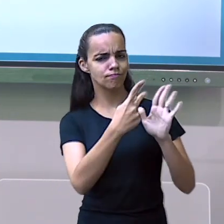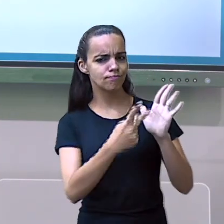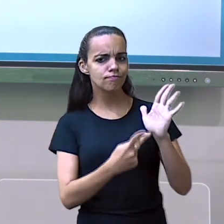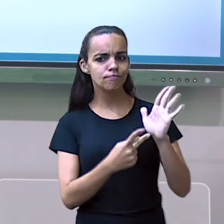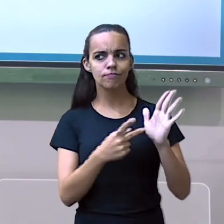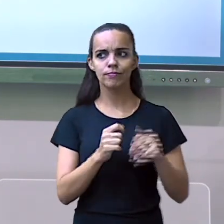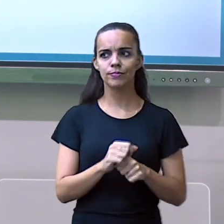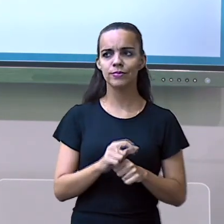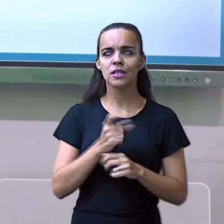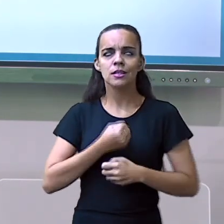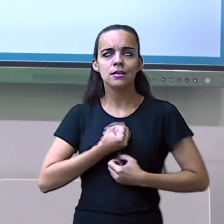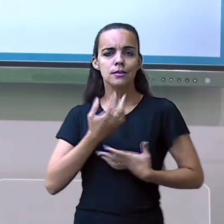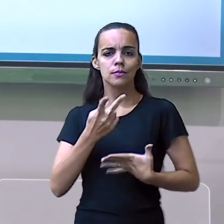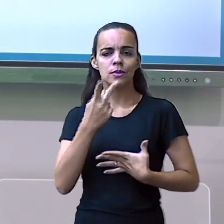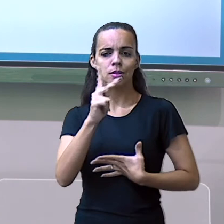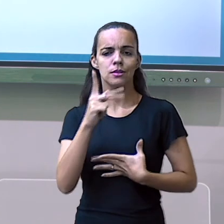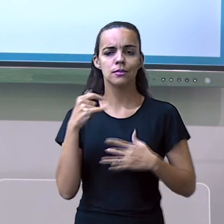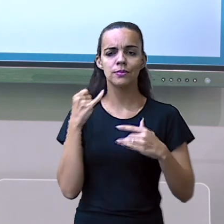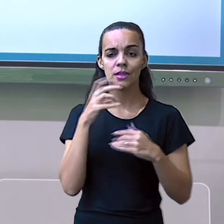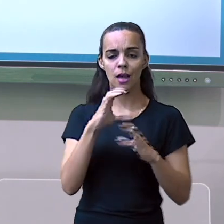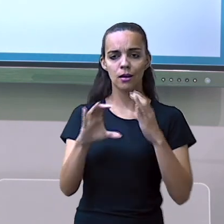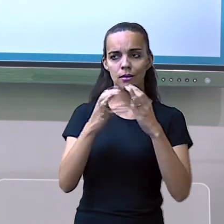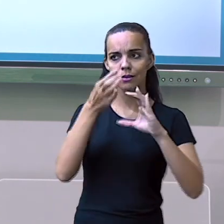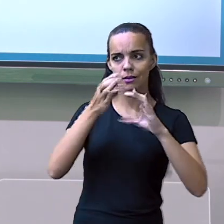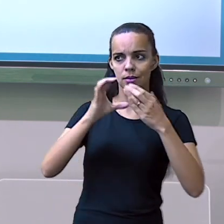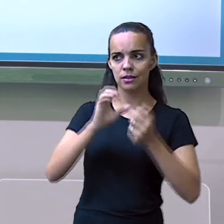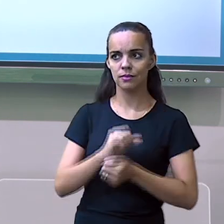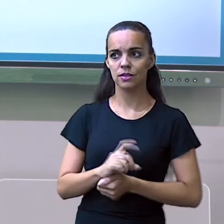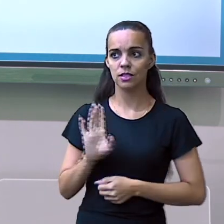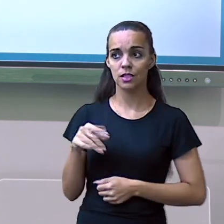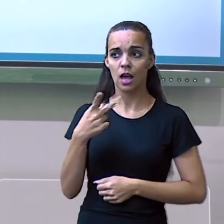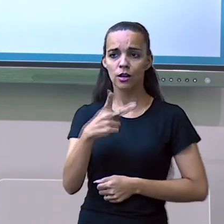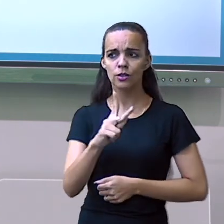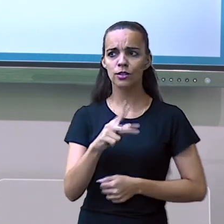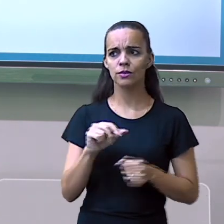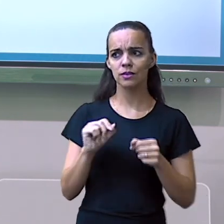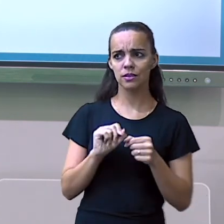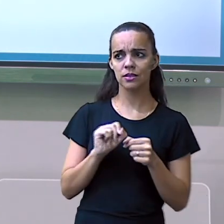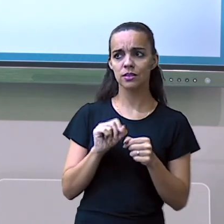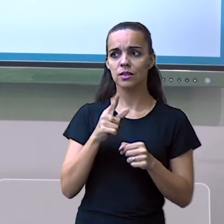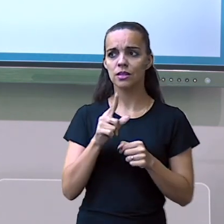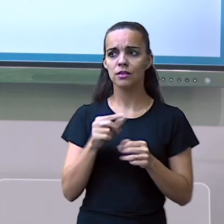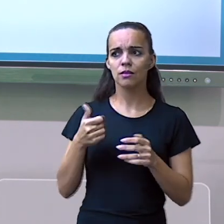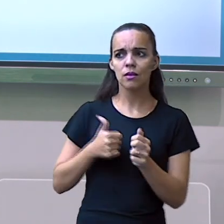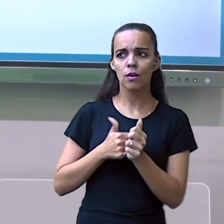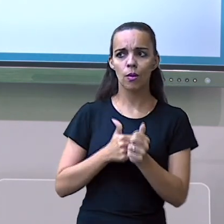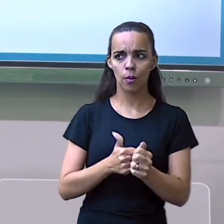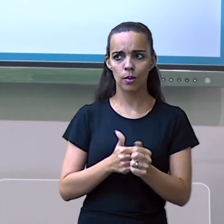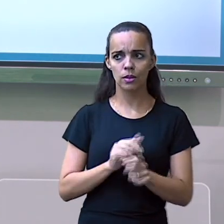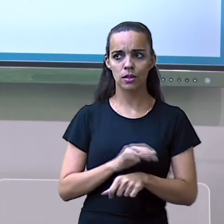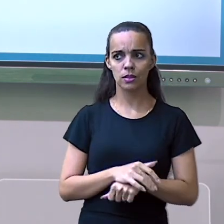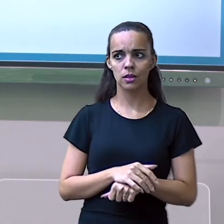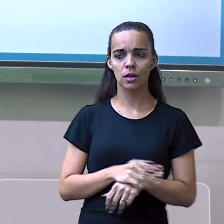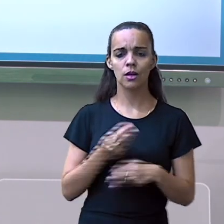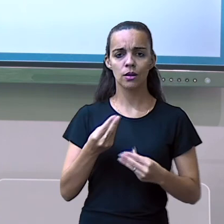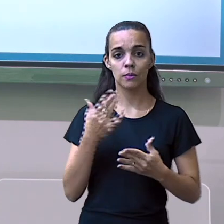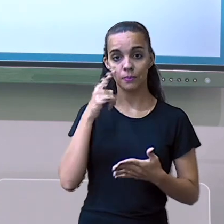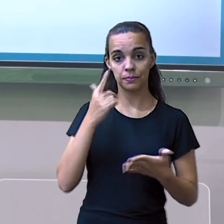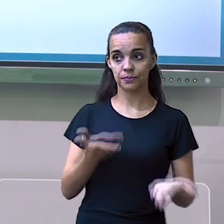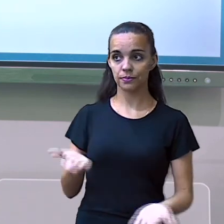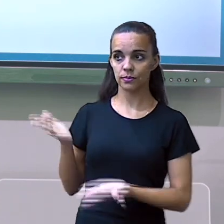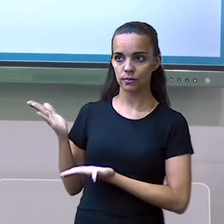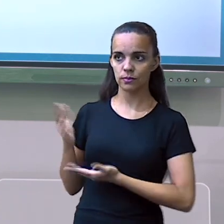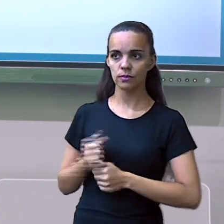poema inspirado na canção? Agora chegou a sua vez. Vamos seguir os passos que estão na tela.